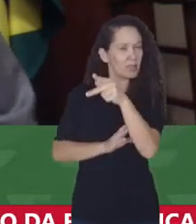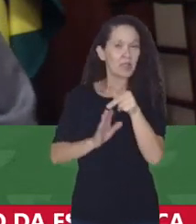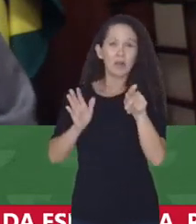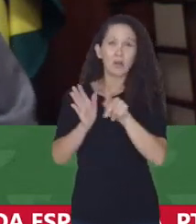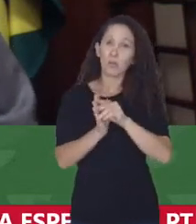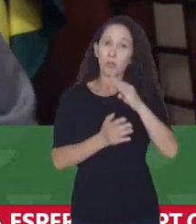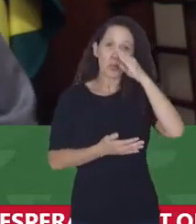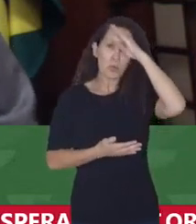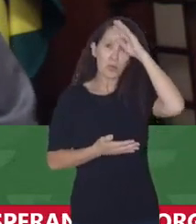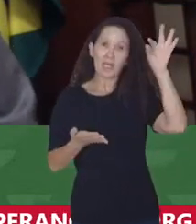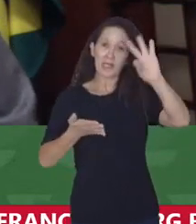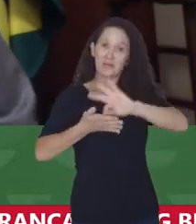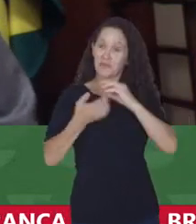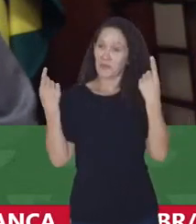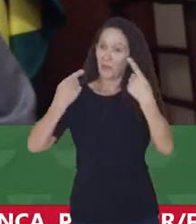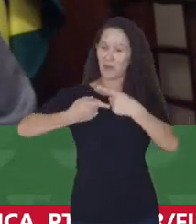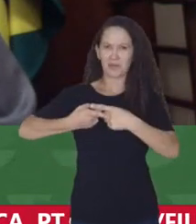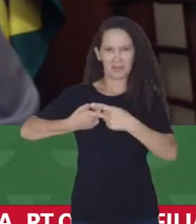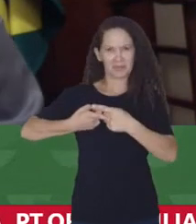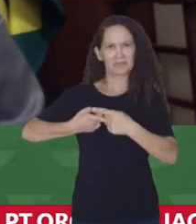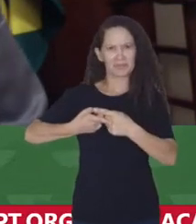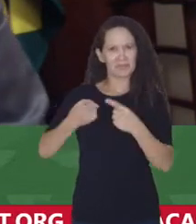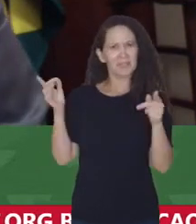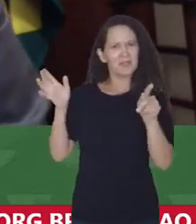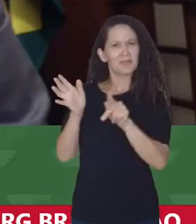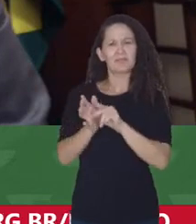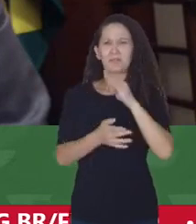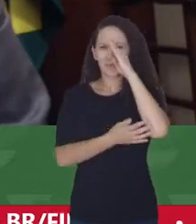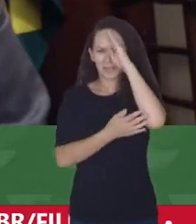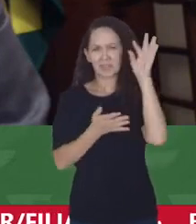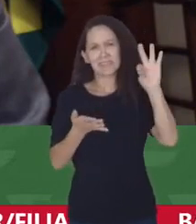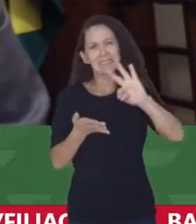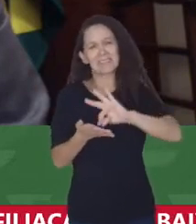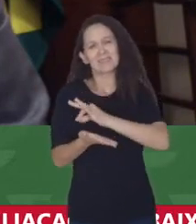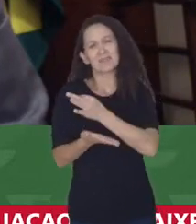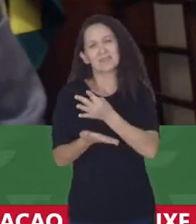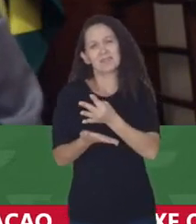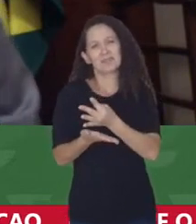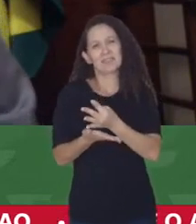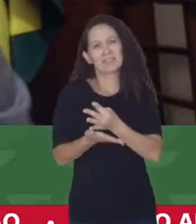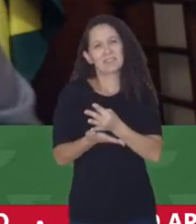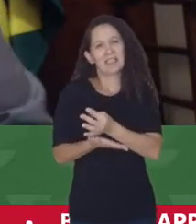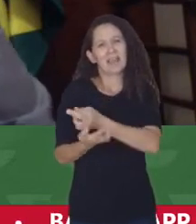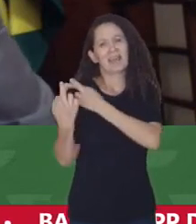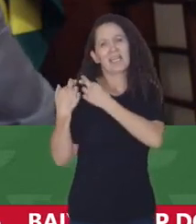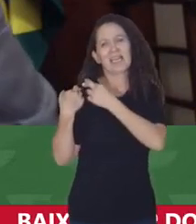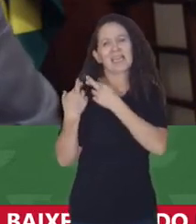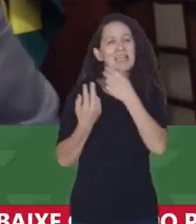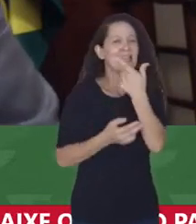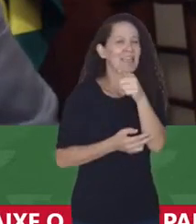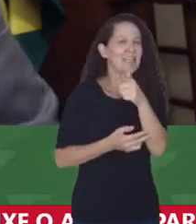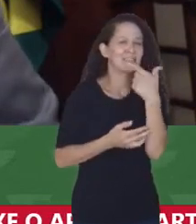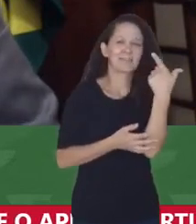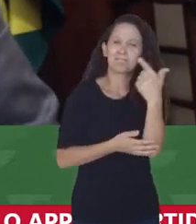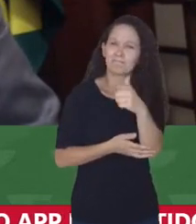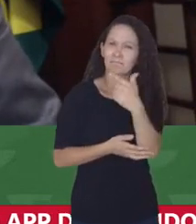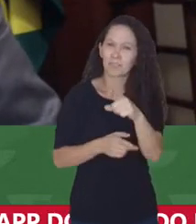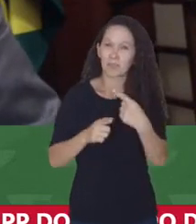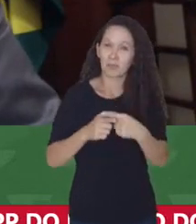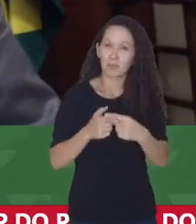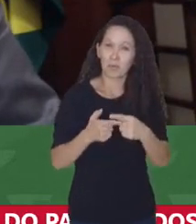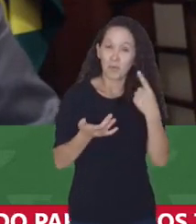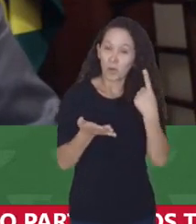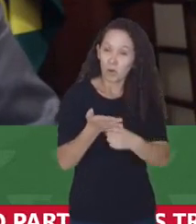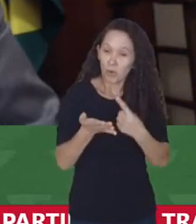próprio Bolsonaro. É o próprio Bolsonaro. É muito irresponsável, porque está